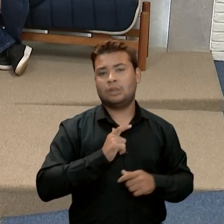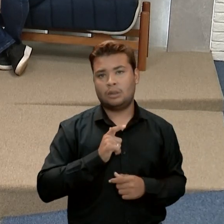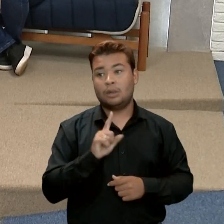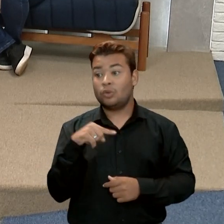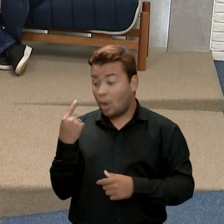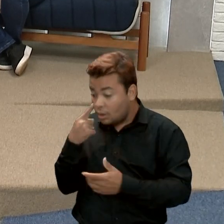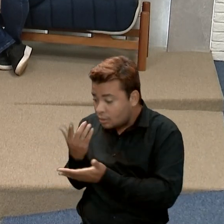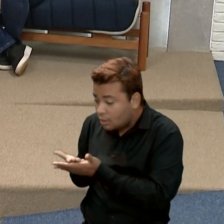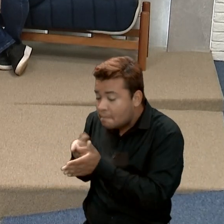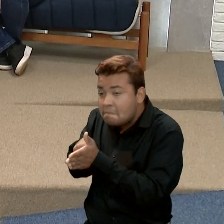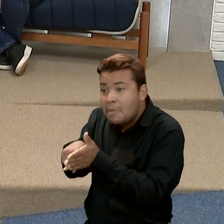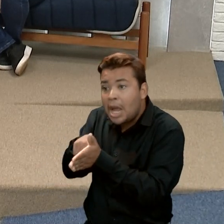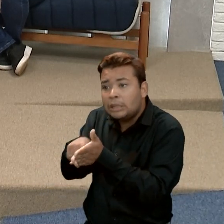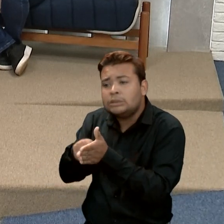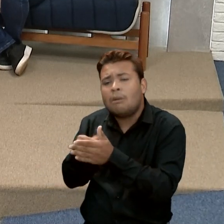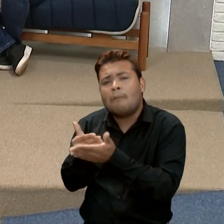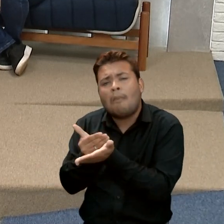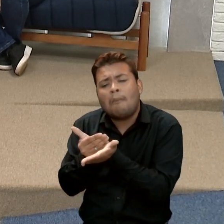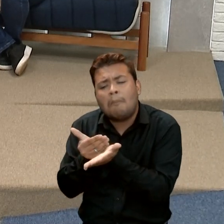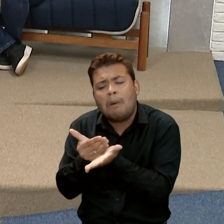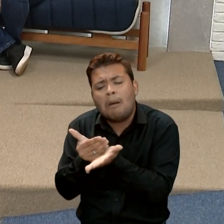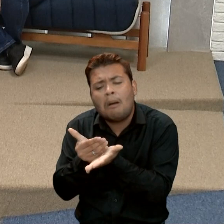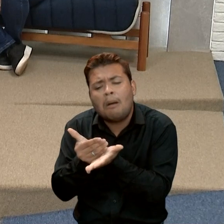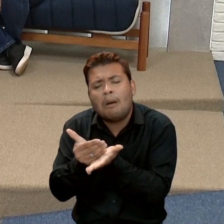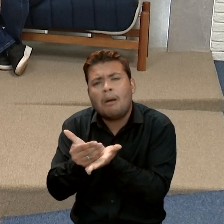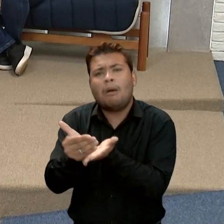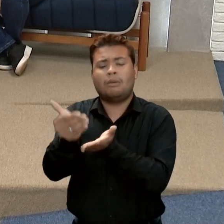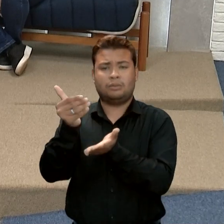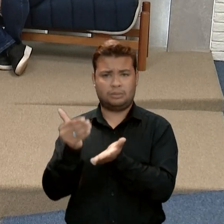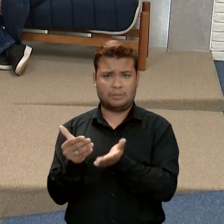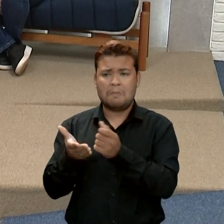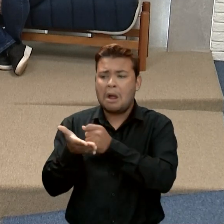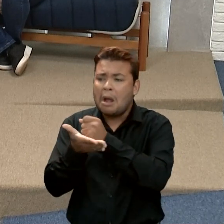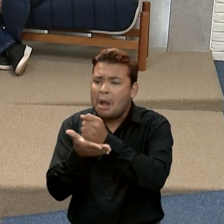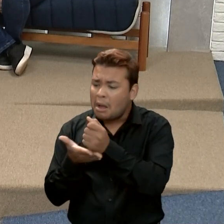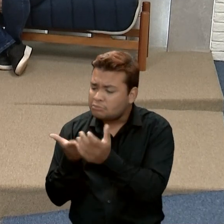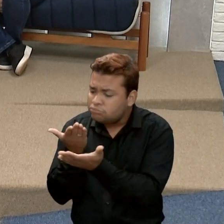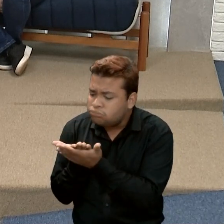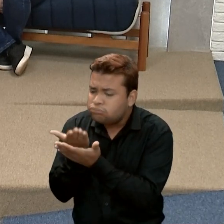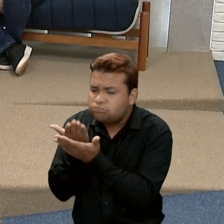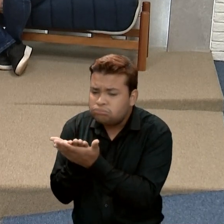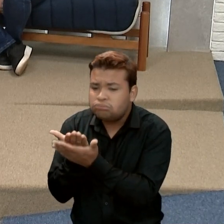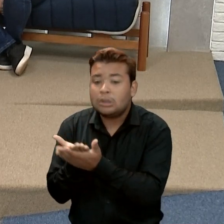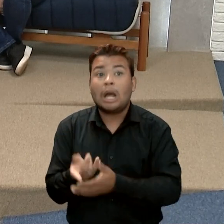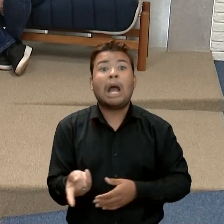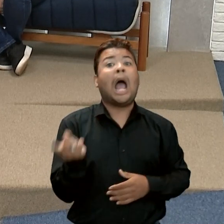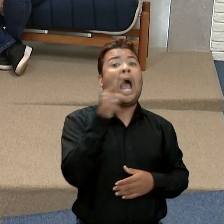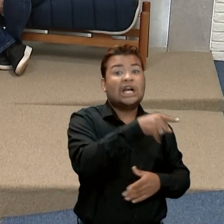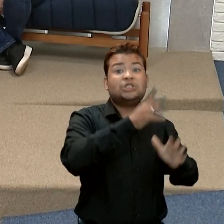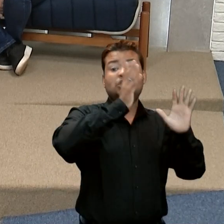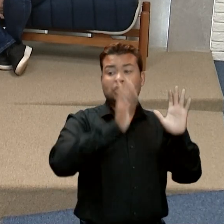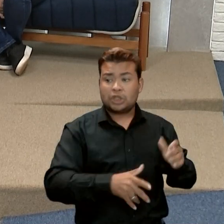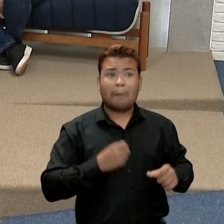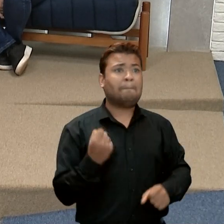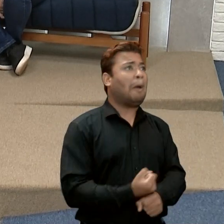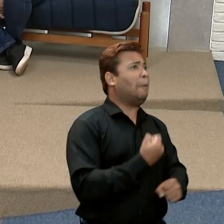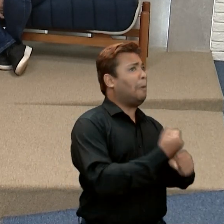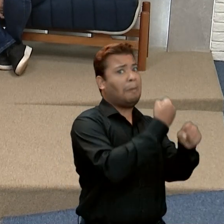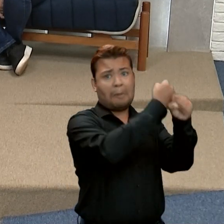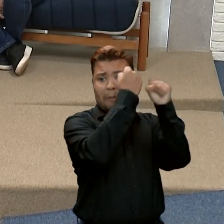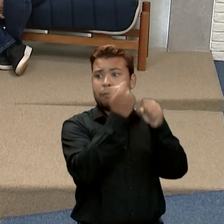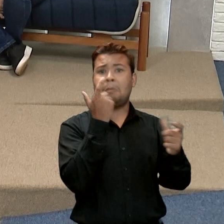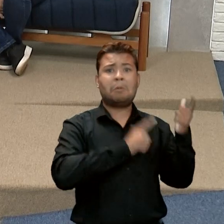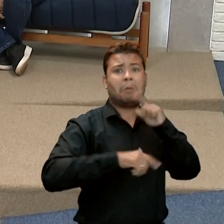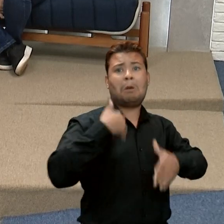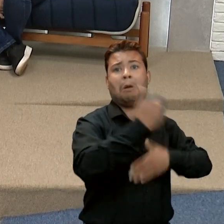é num campo muito incipiente ainda da pesquisa e da aplicação, lá eles estão construindo com impressão 3D,